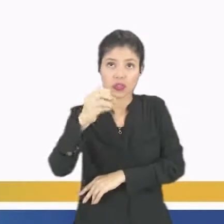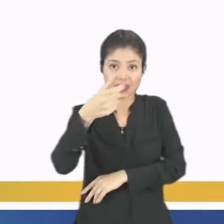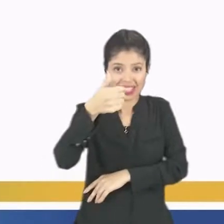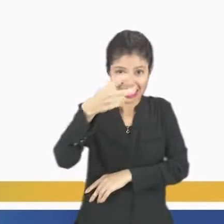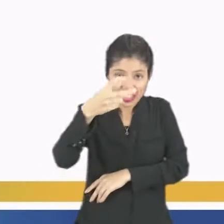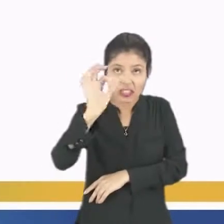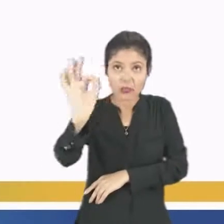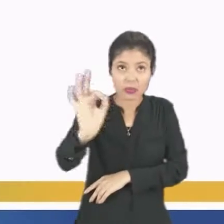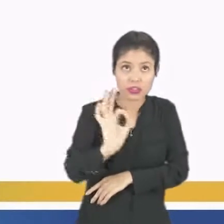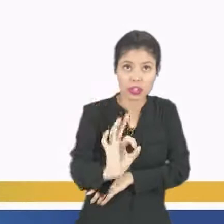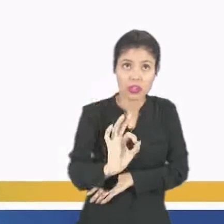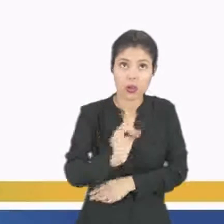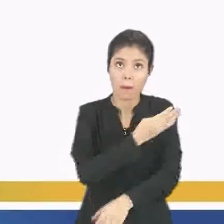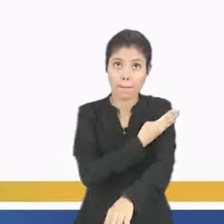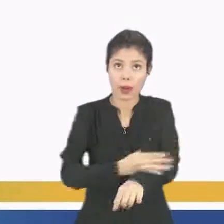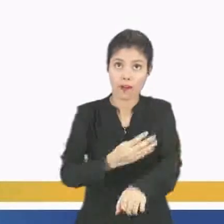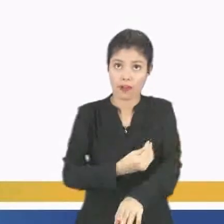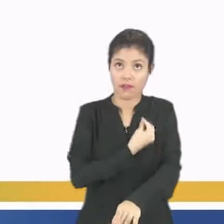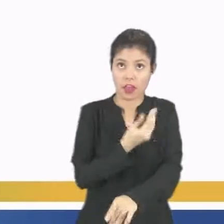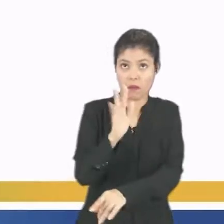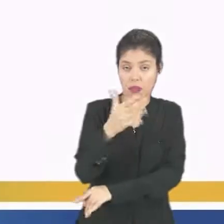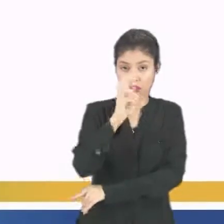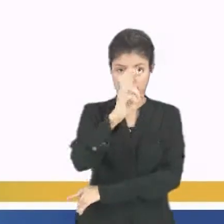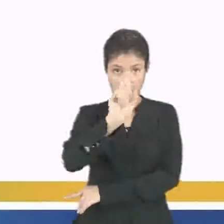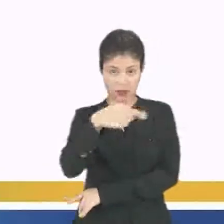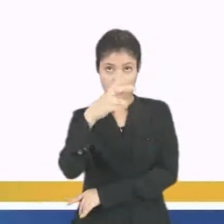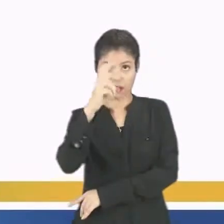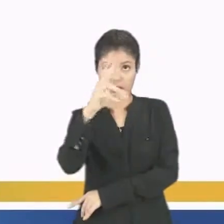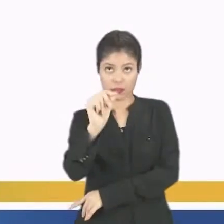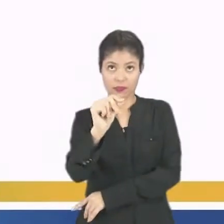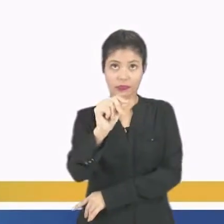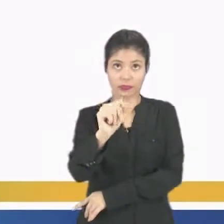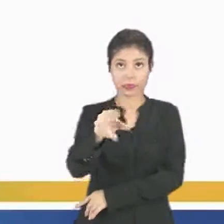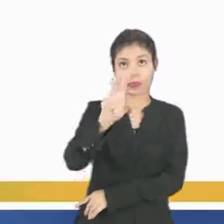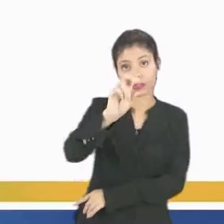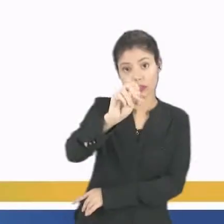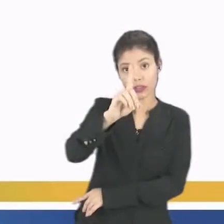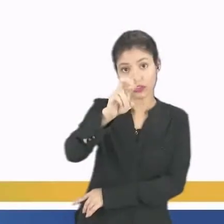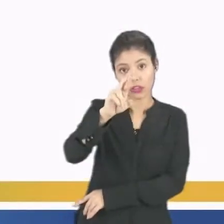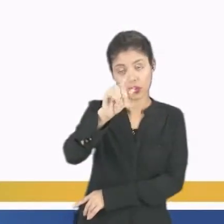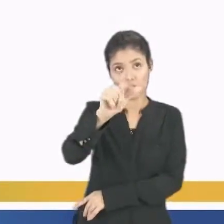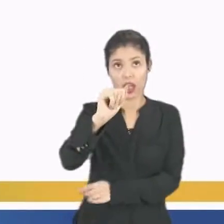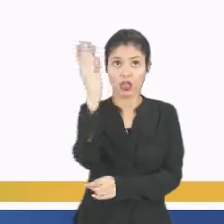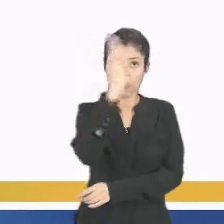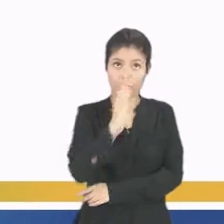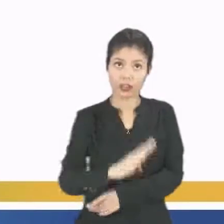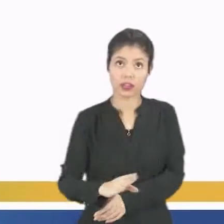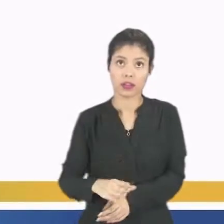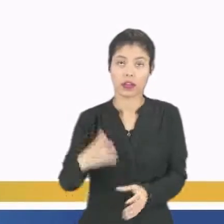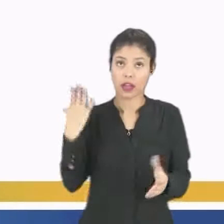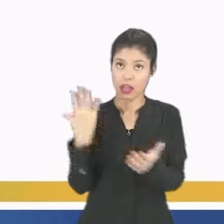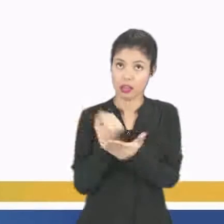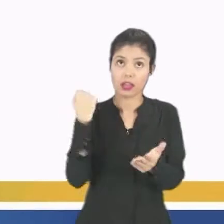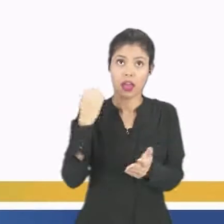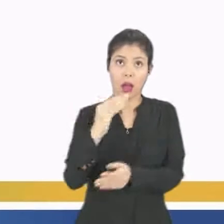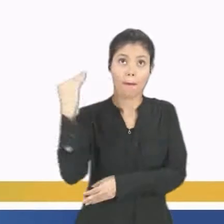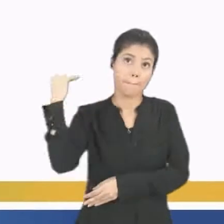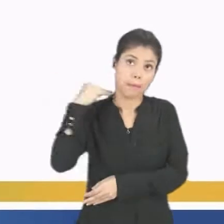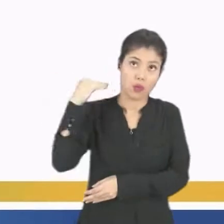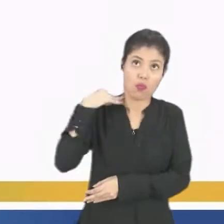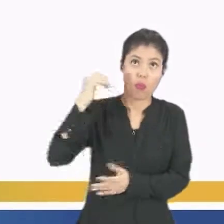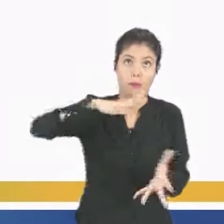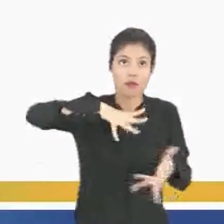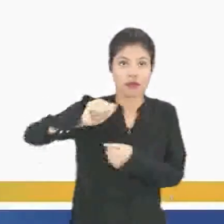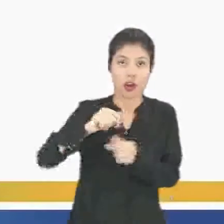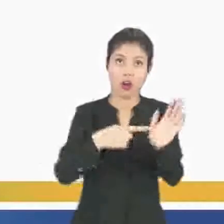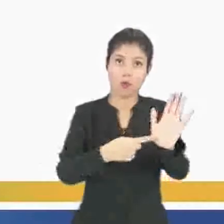15,4% dos brancos viviam com menos de 5,50 dólares por dia no Brasil, valor adotado pelo Banco Mundial